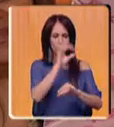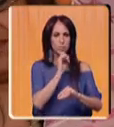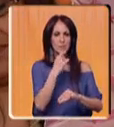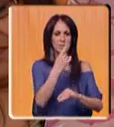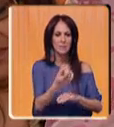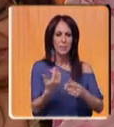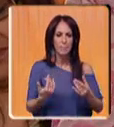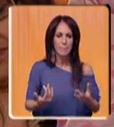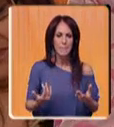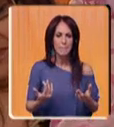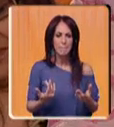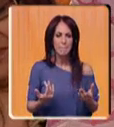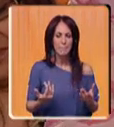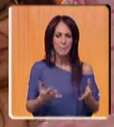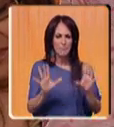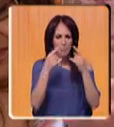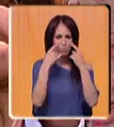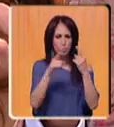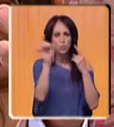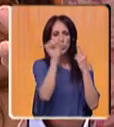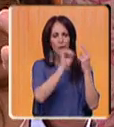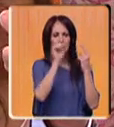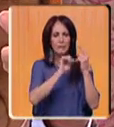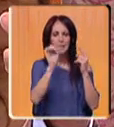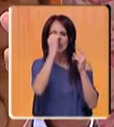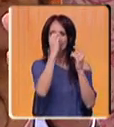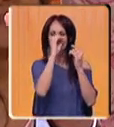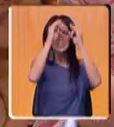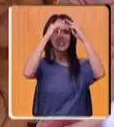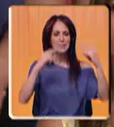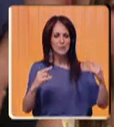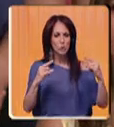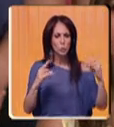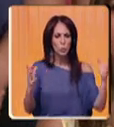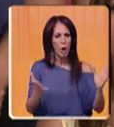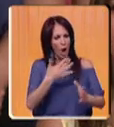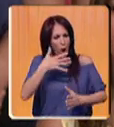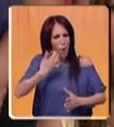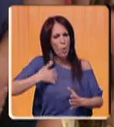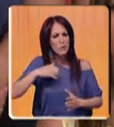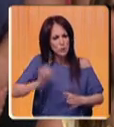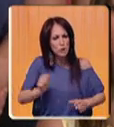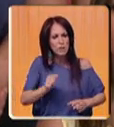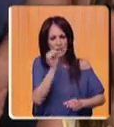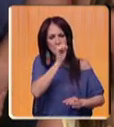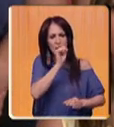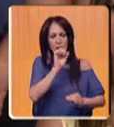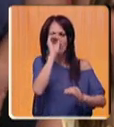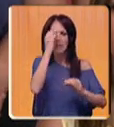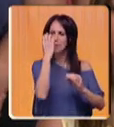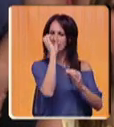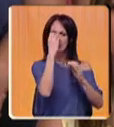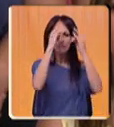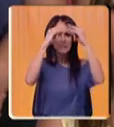dizer. Acho que isso é público. Tu cantaste em circos, não é? Desprimor nenhum. Sim, com mas, muita honra. Cantaste em circos também. Com muita